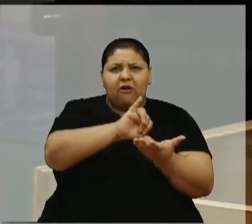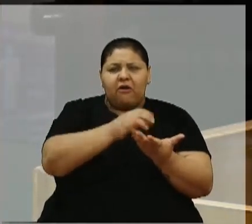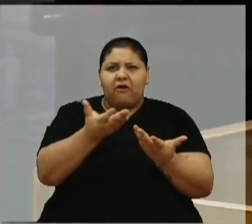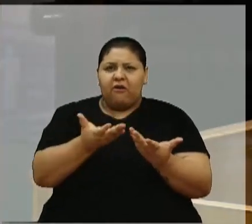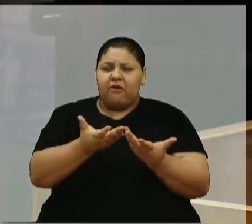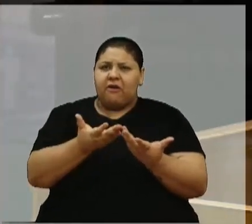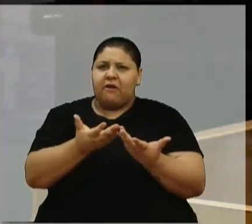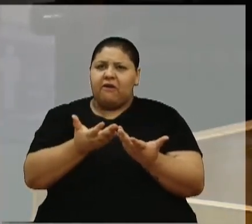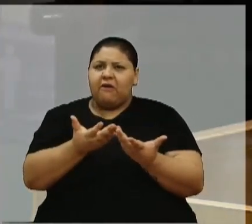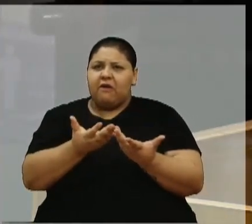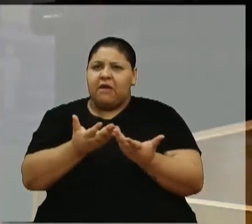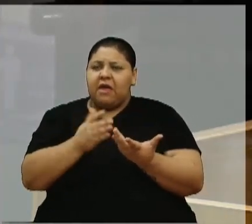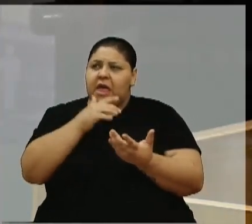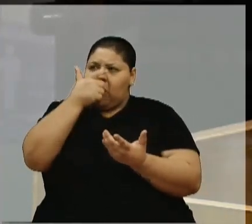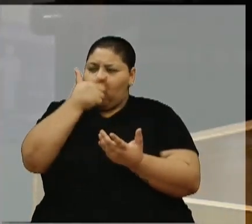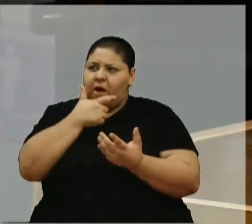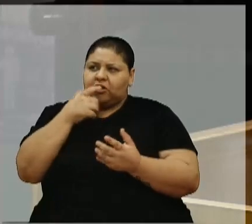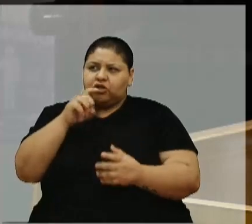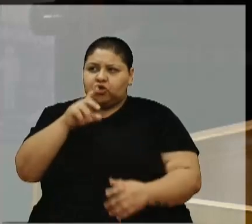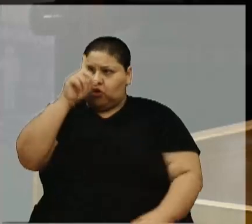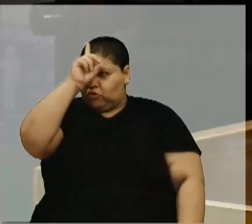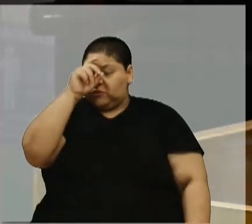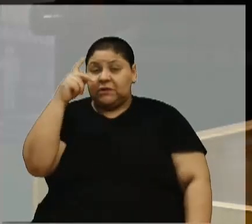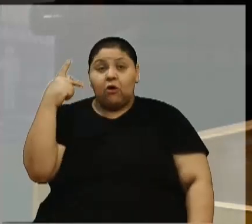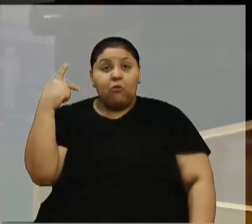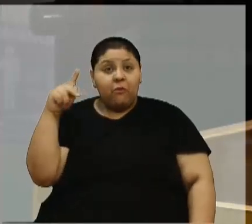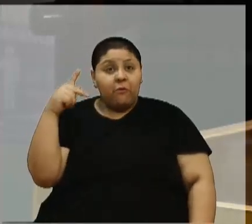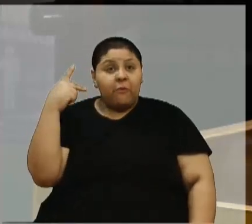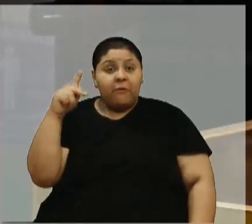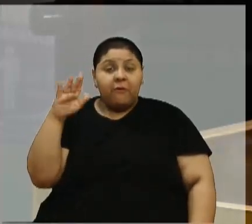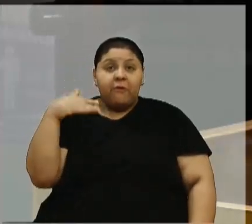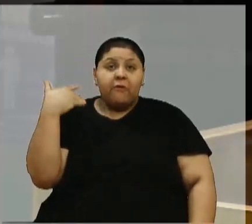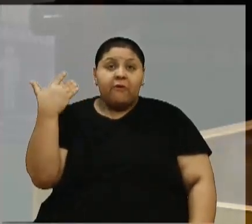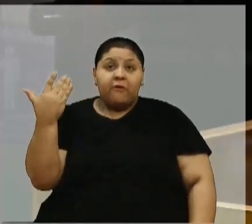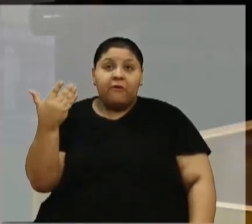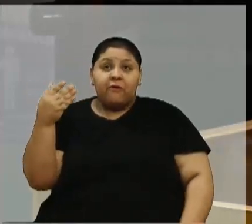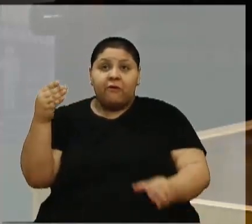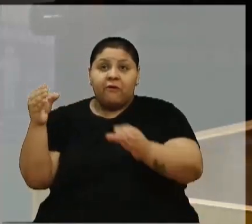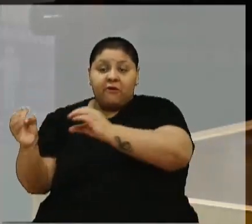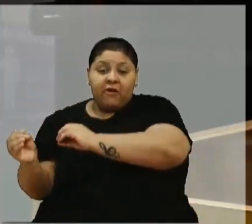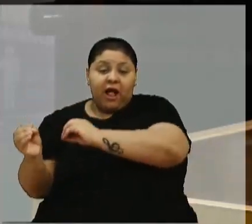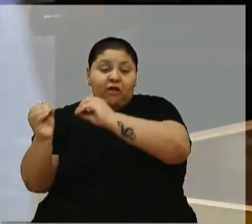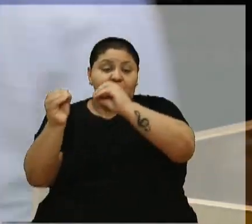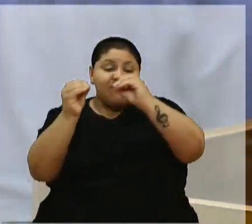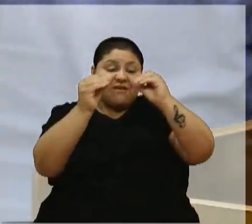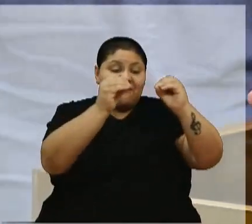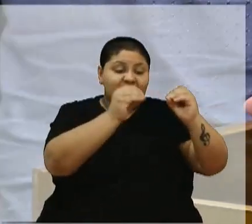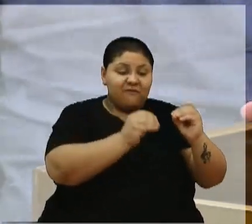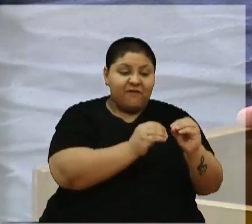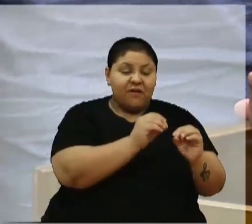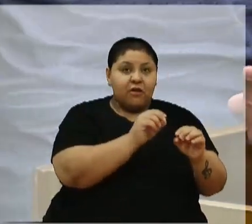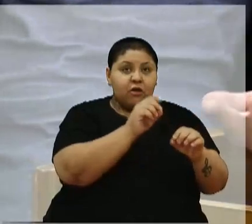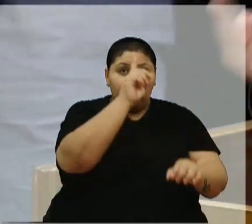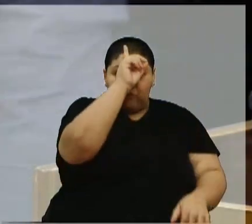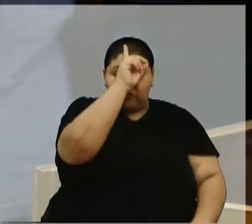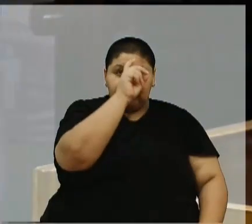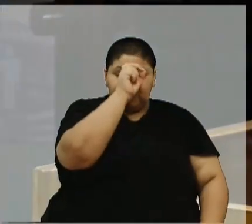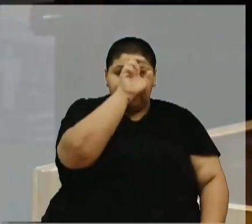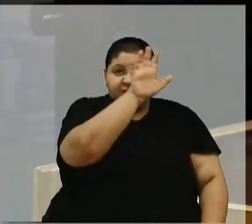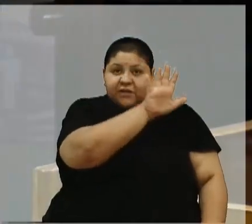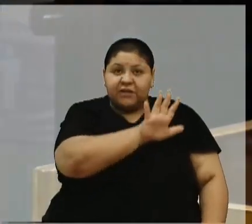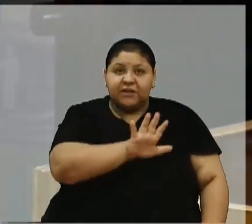é no Hospital Pompeia. Aí, casualmente, ela foi enviada para o HG para fazer a tomografia,